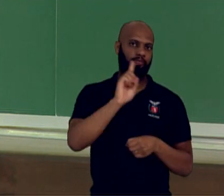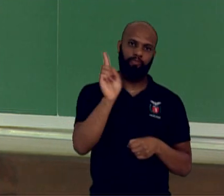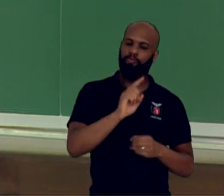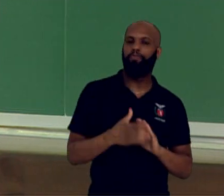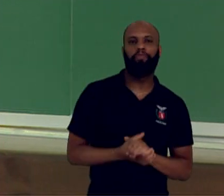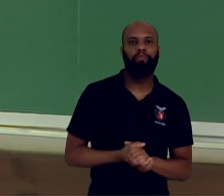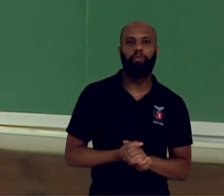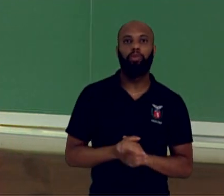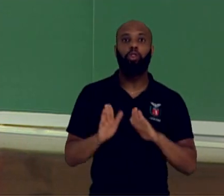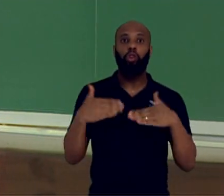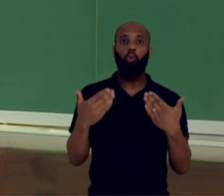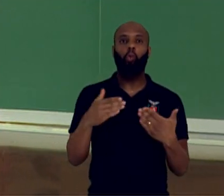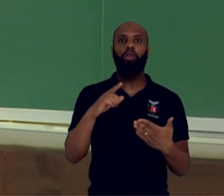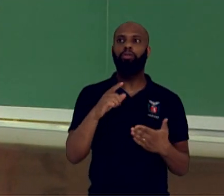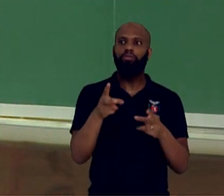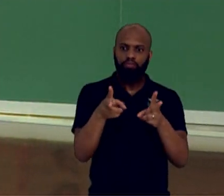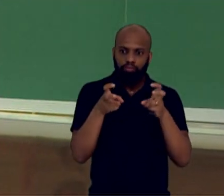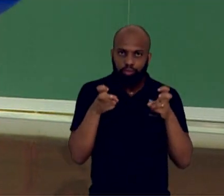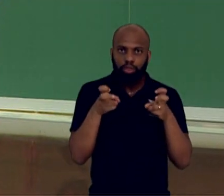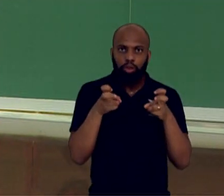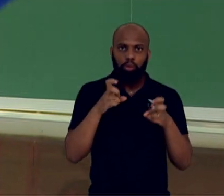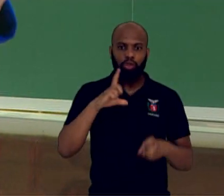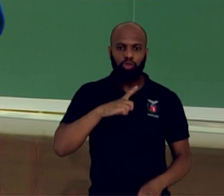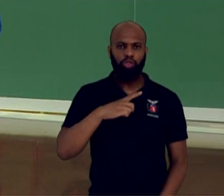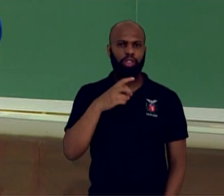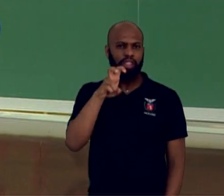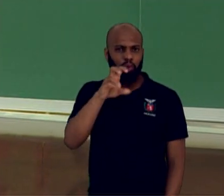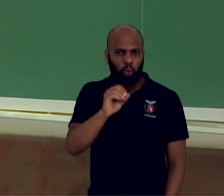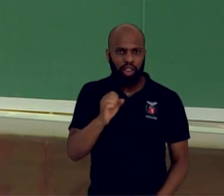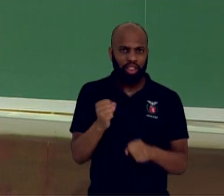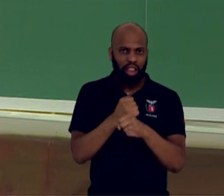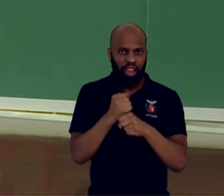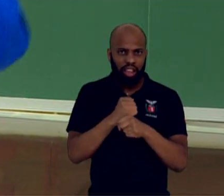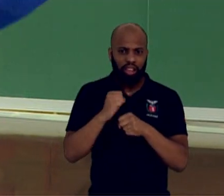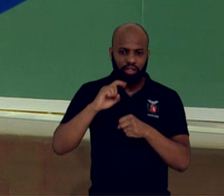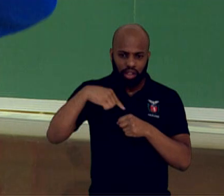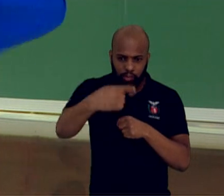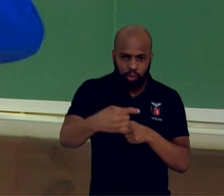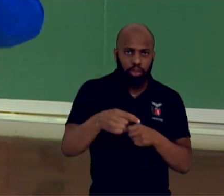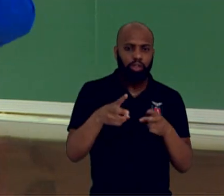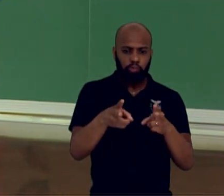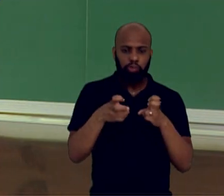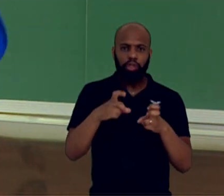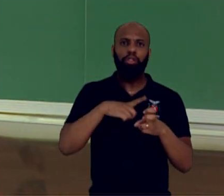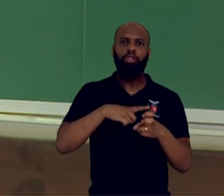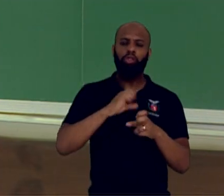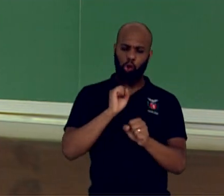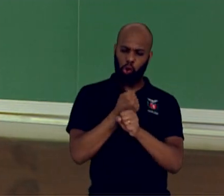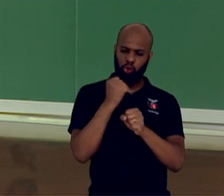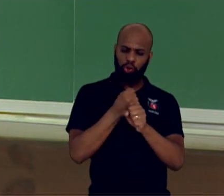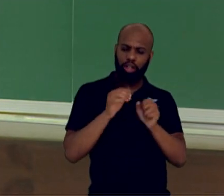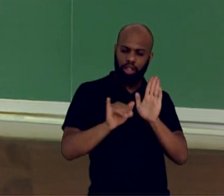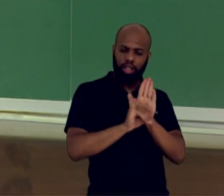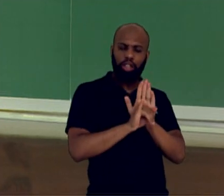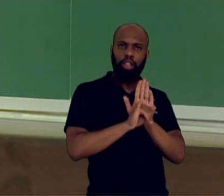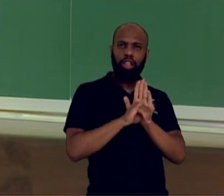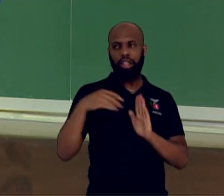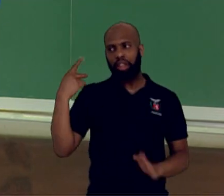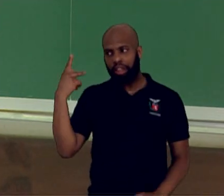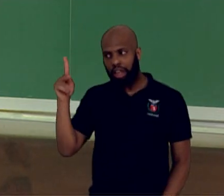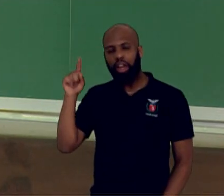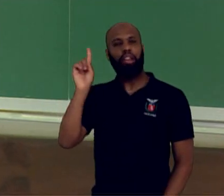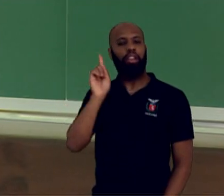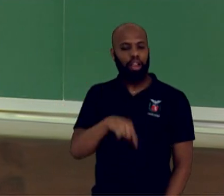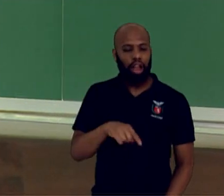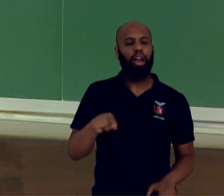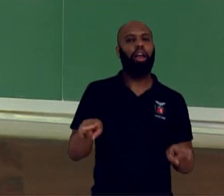aí. Quando caiu a ficha mesmo, passado 40, 50 anos, eles perceberam que eles tinham que construir a identidade deles também dentro do Brasil, para